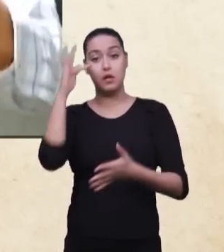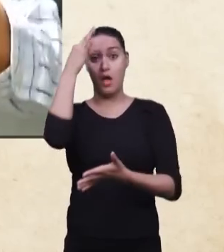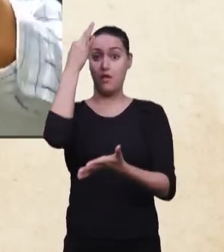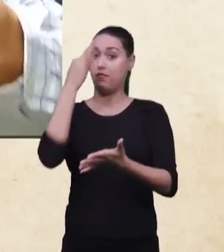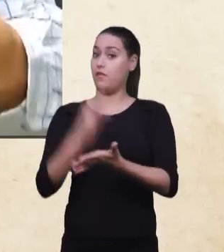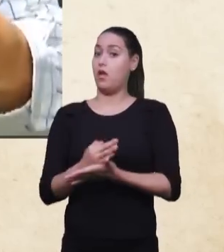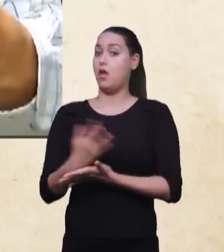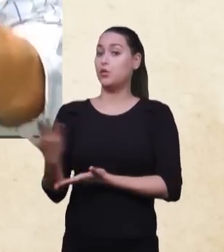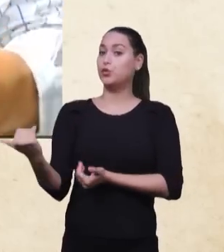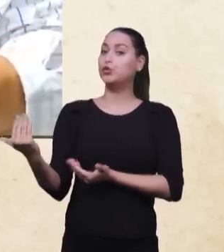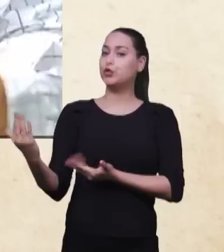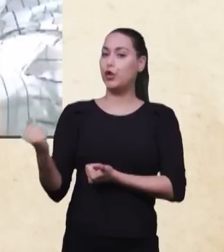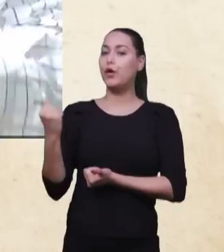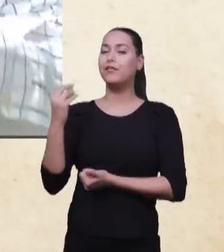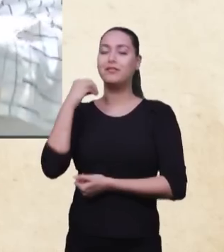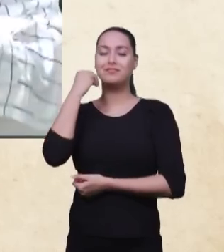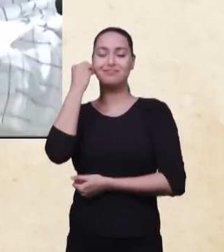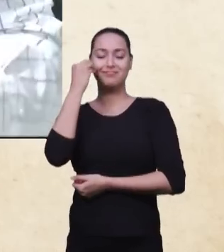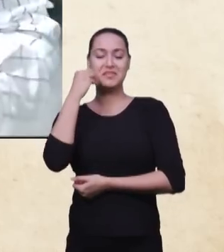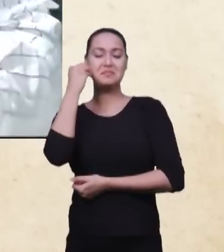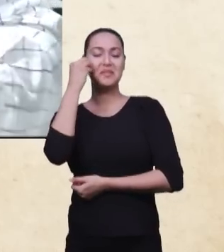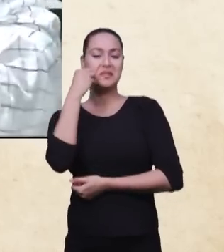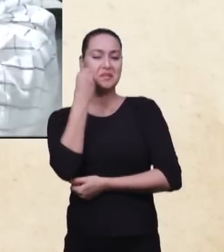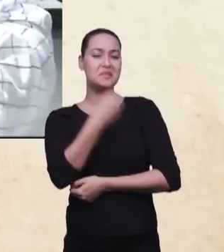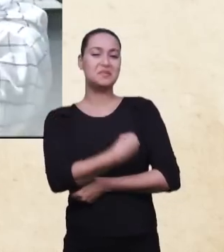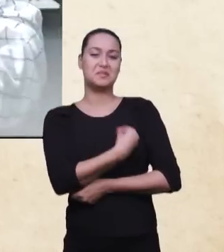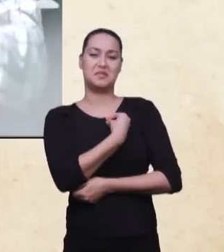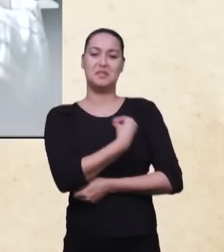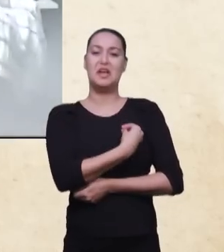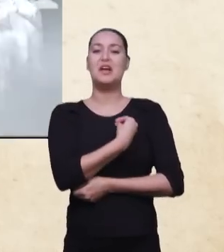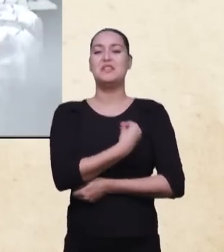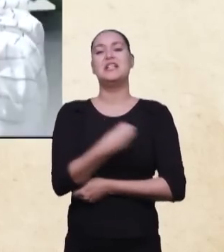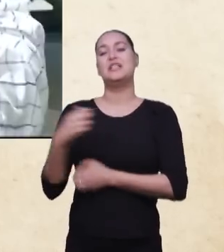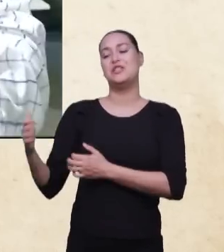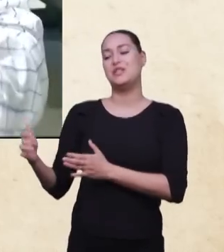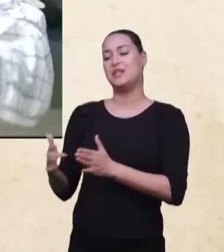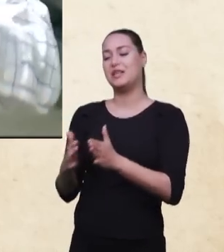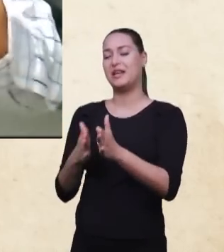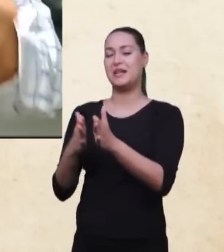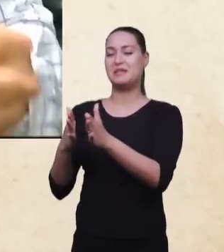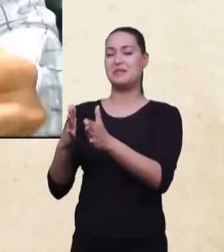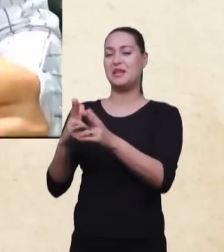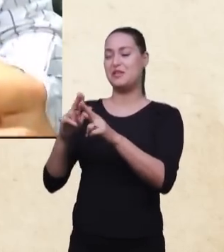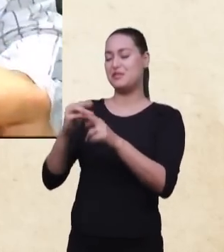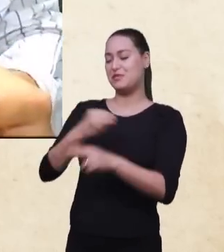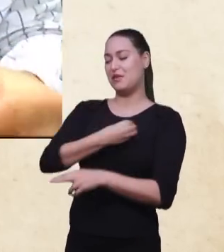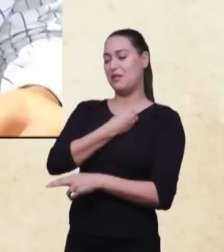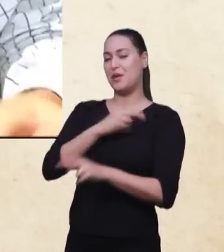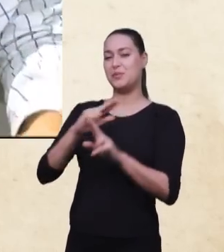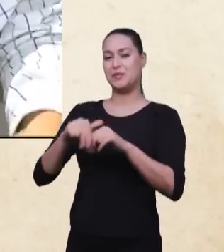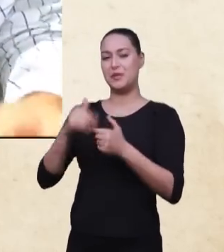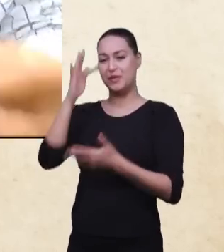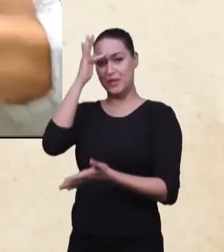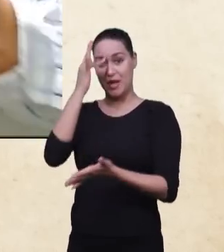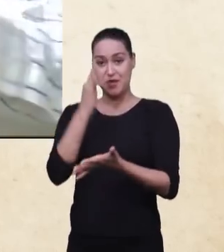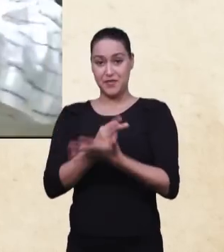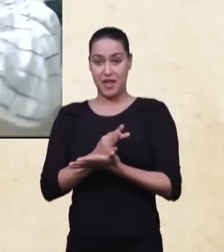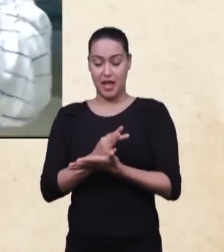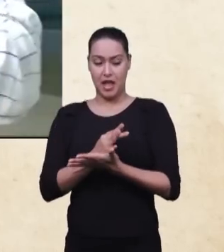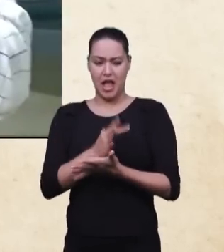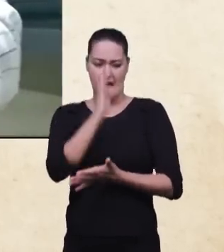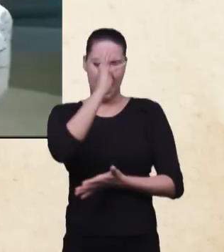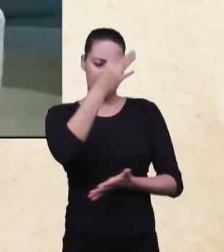tem vivido cada vez mais essa experiência de um caminhar pela fé. A fé que não